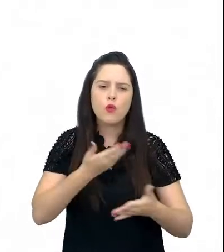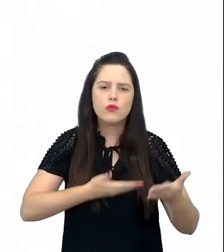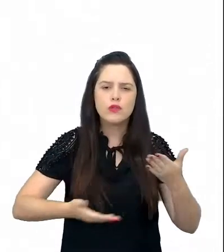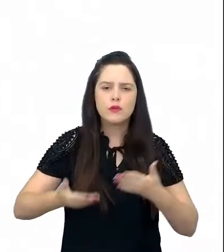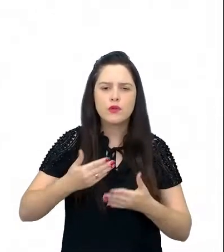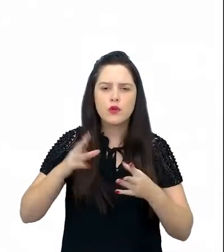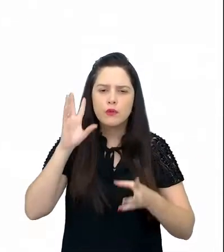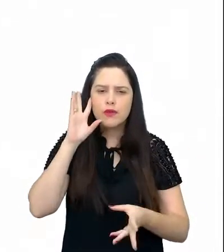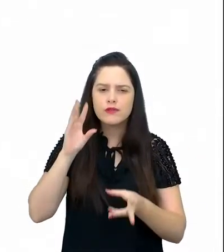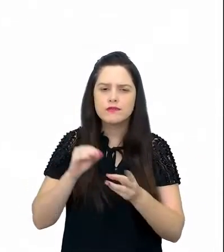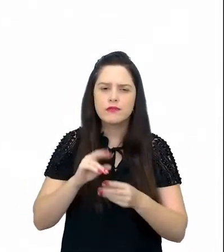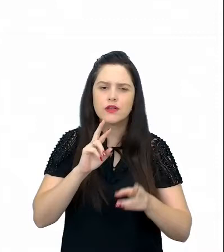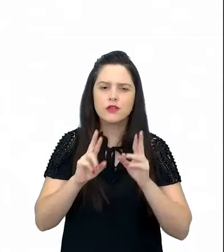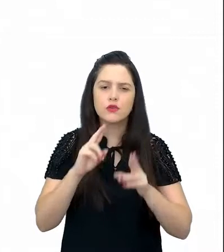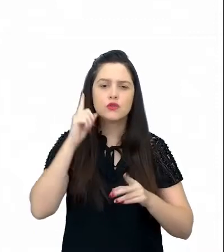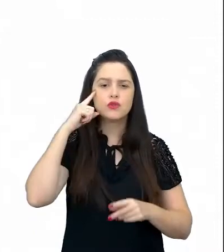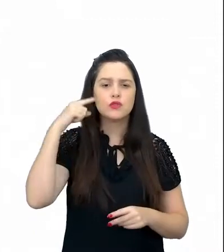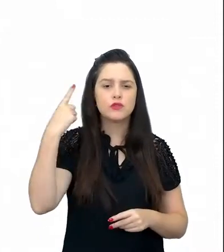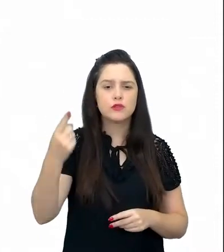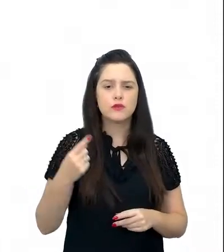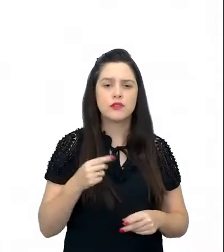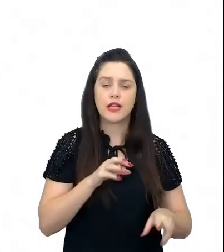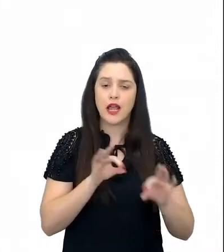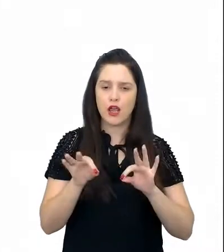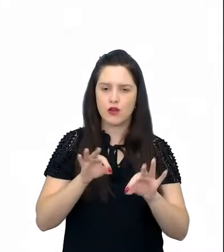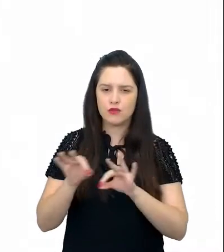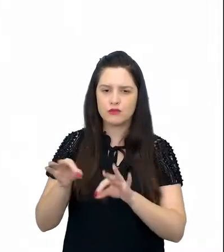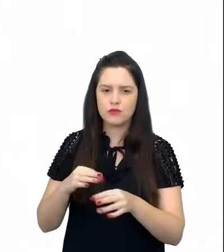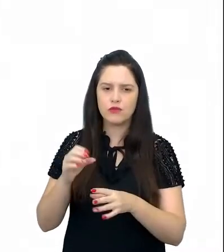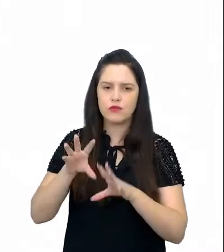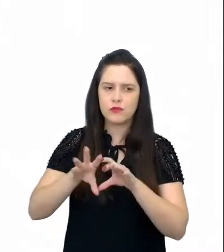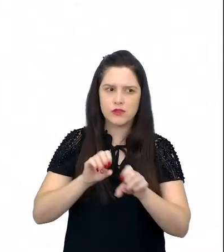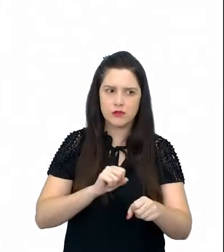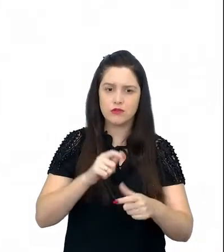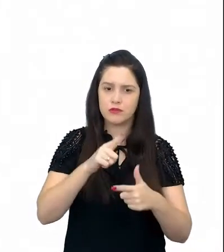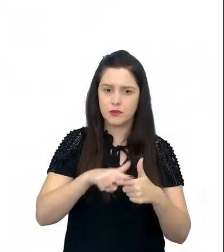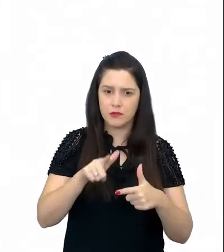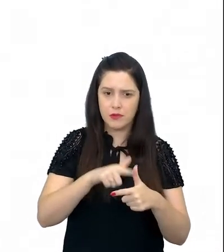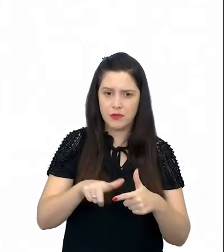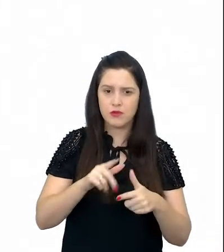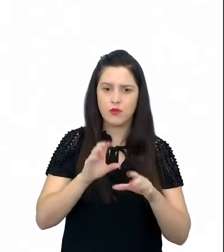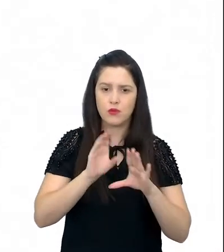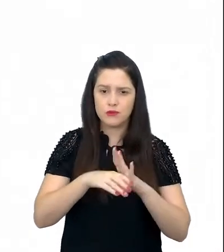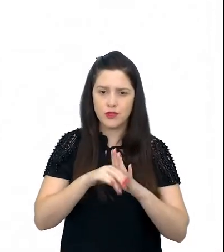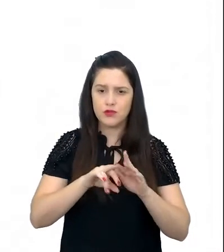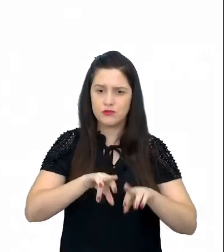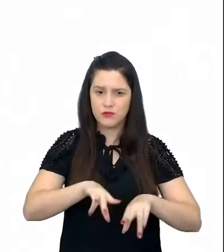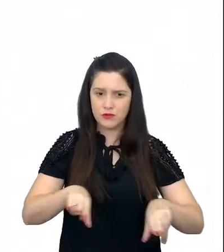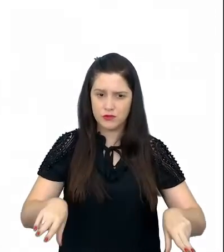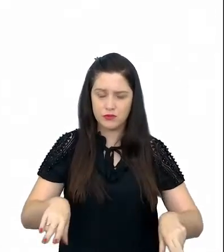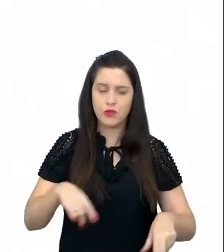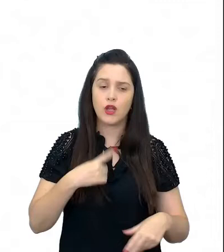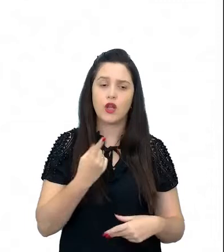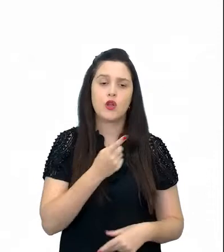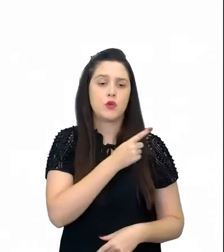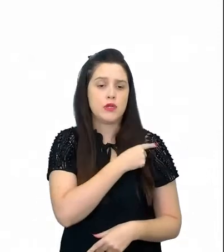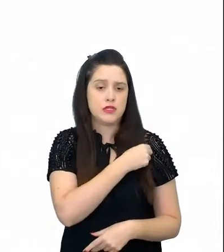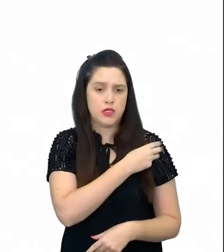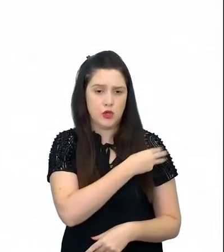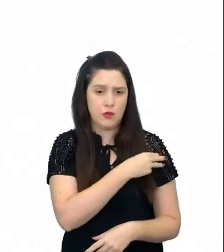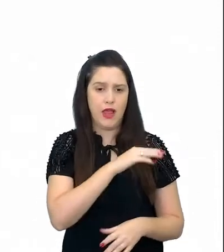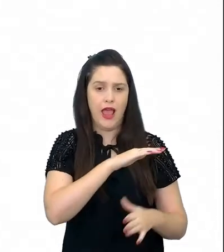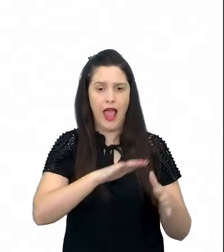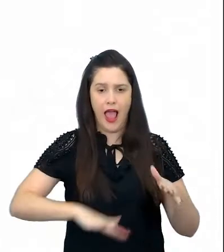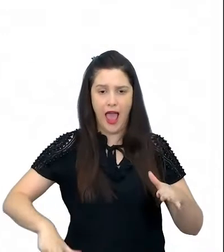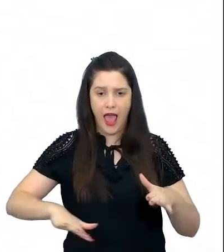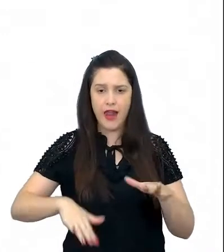compreensão das relações cotidianas, na resolução e formulação de problemas em contextos diversos. No ensino médio, a